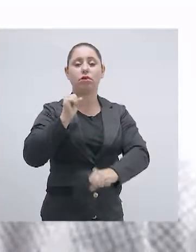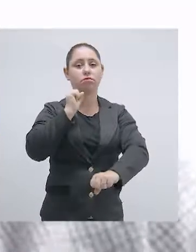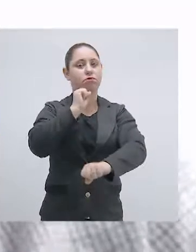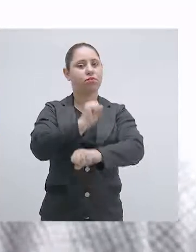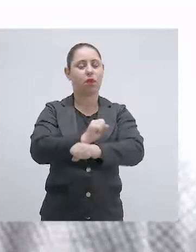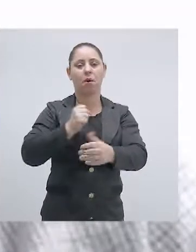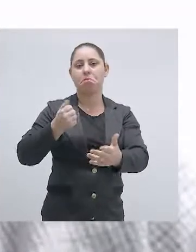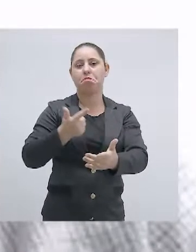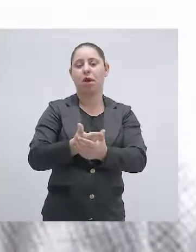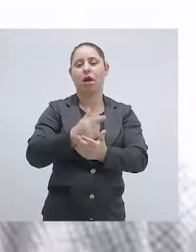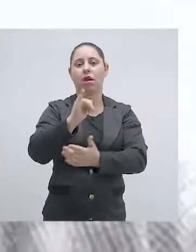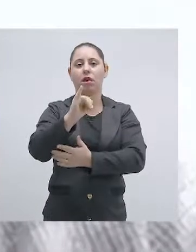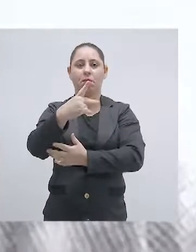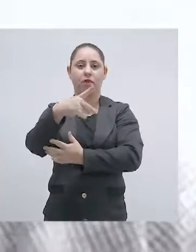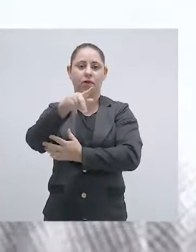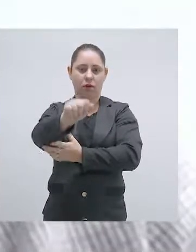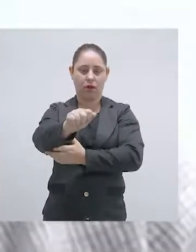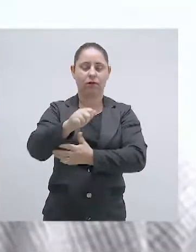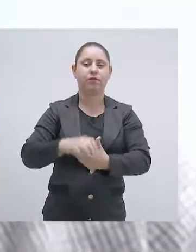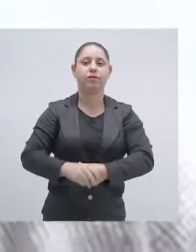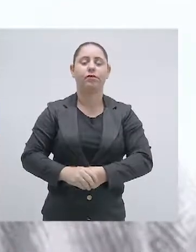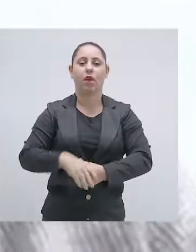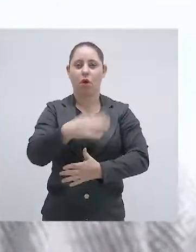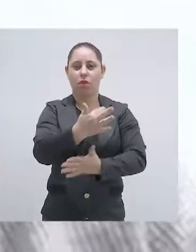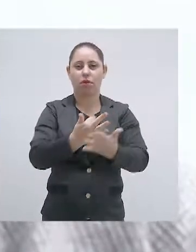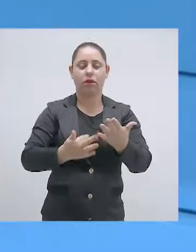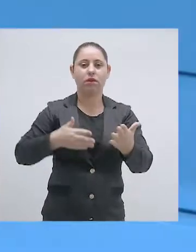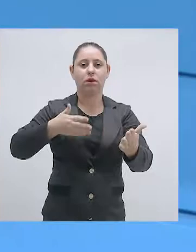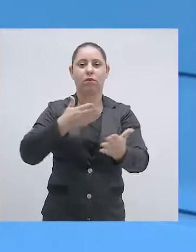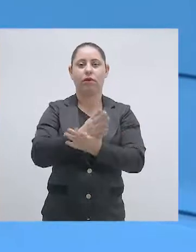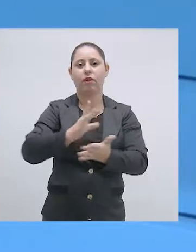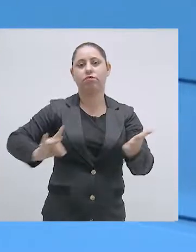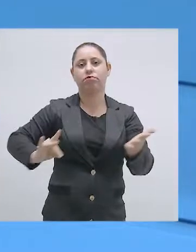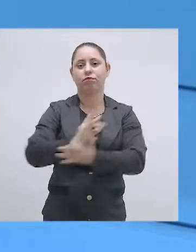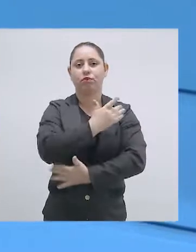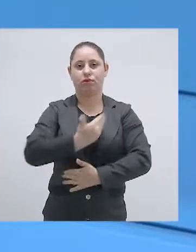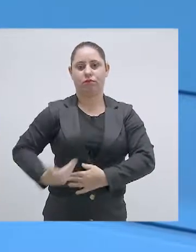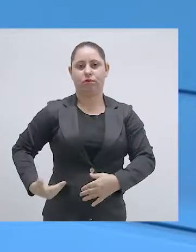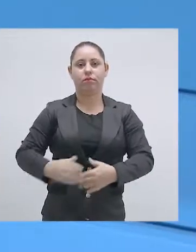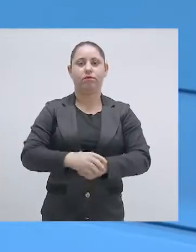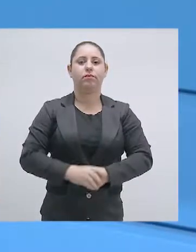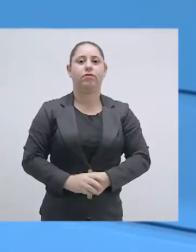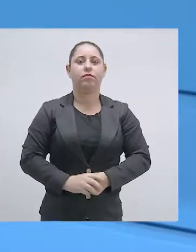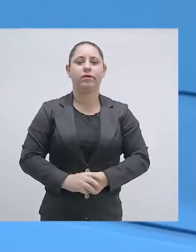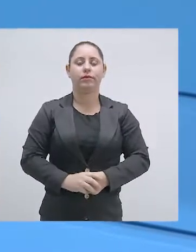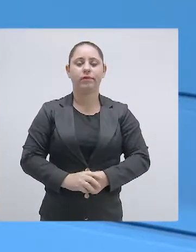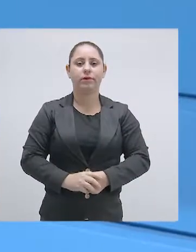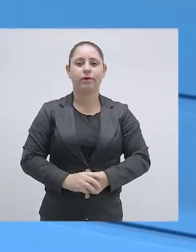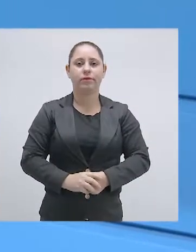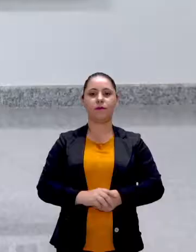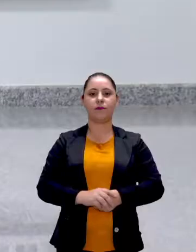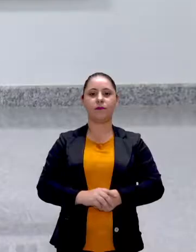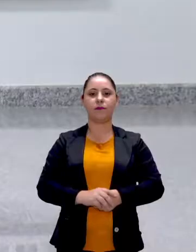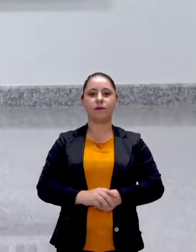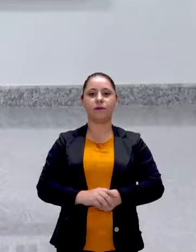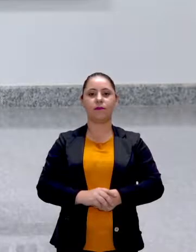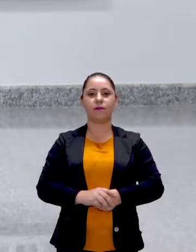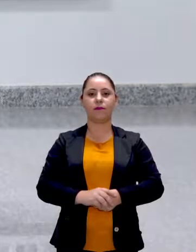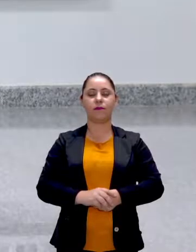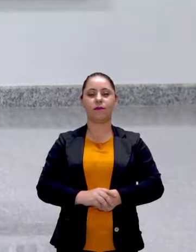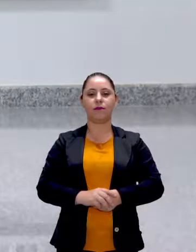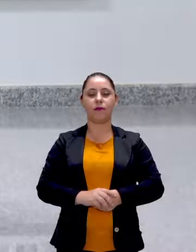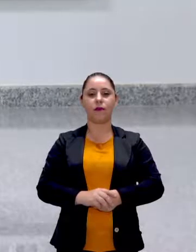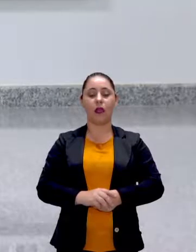poderão solicitar a suspensão do pagamento do IPVA. O texto aprovado segue para a sanção do governador. Apesar